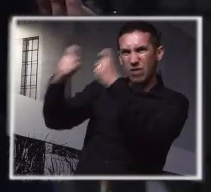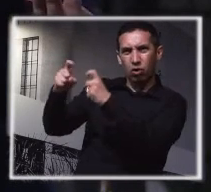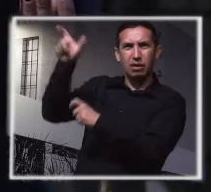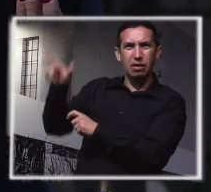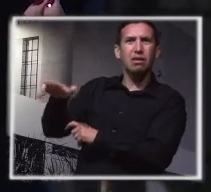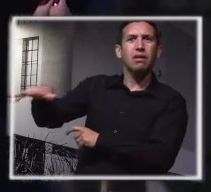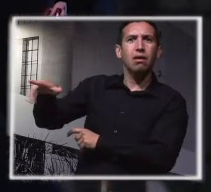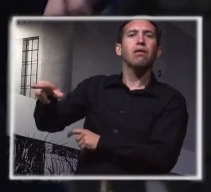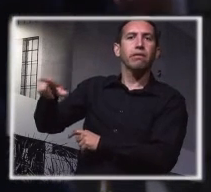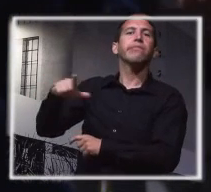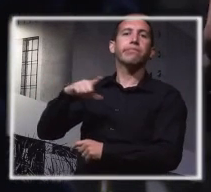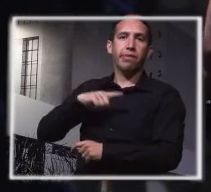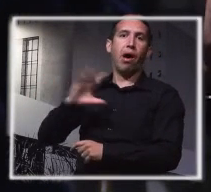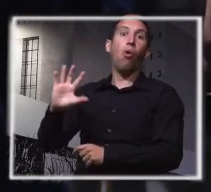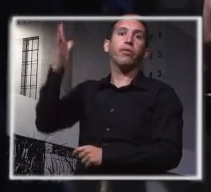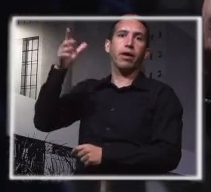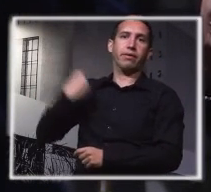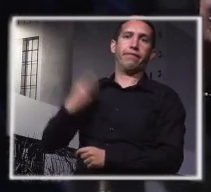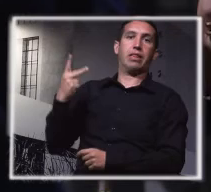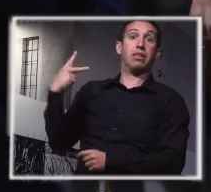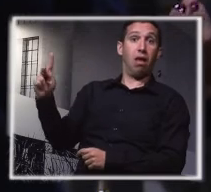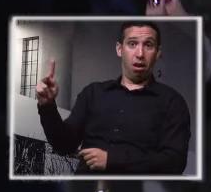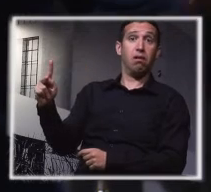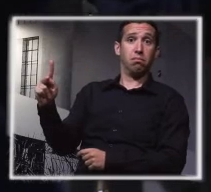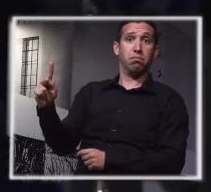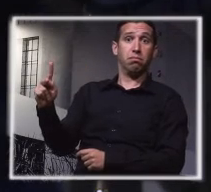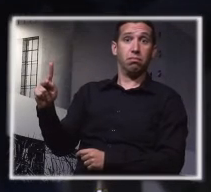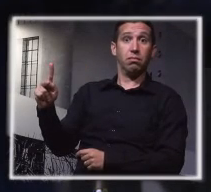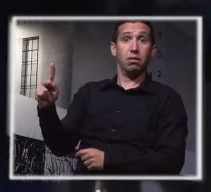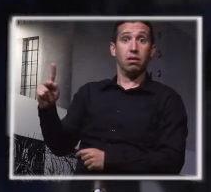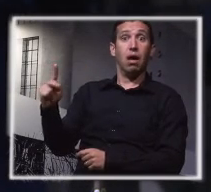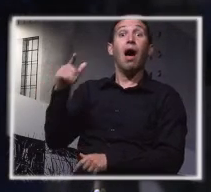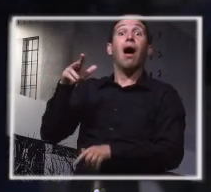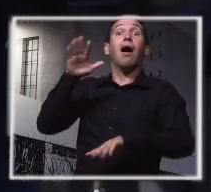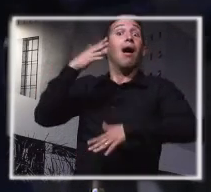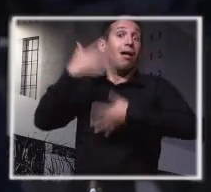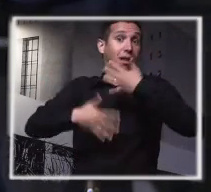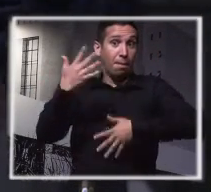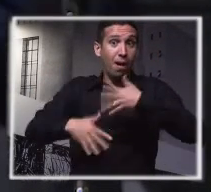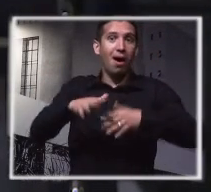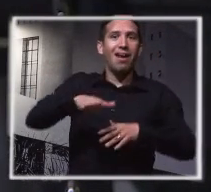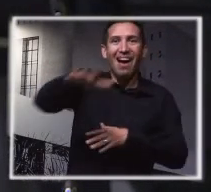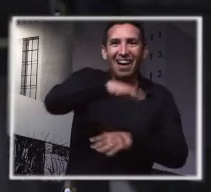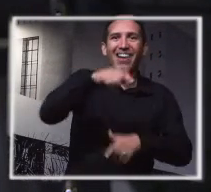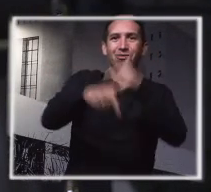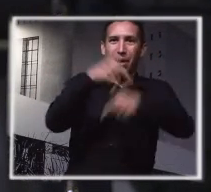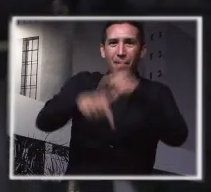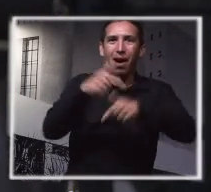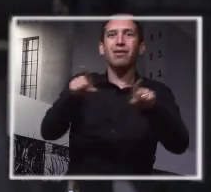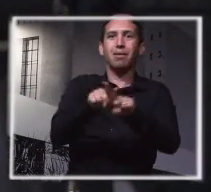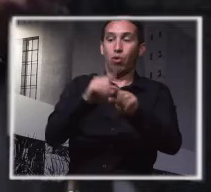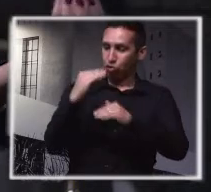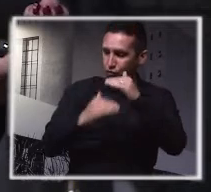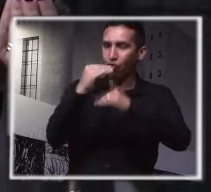que chega para aquela mulher, é uma violência que afeta o mercado de trabalho, afeta a produção de um país por